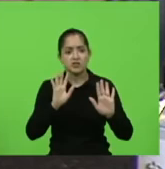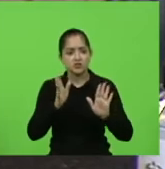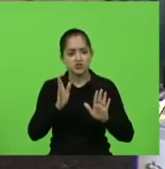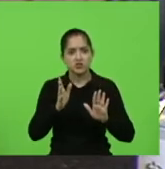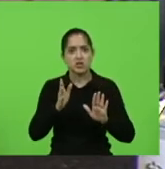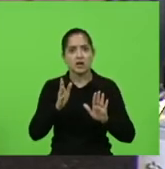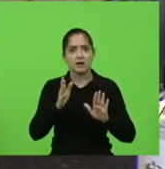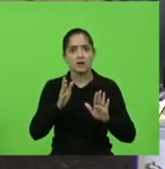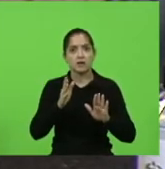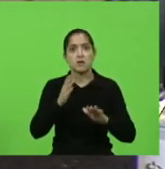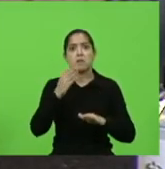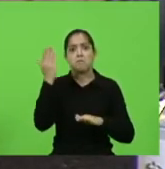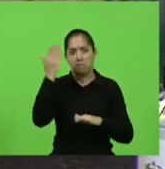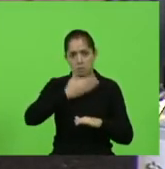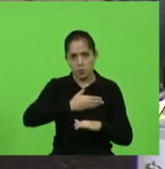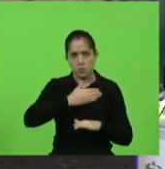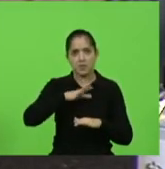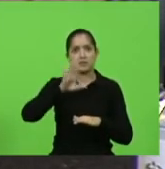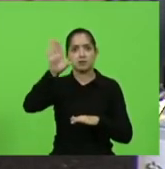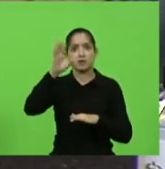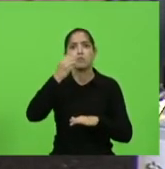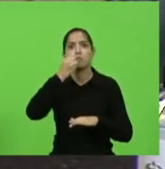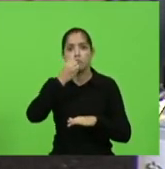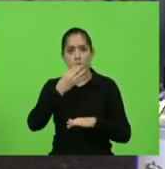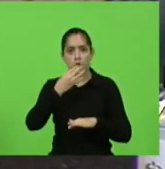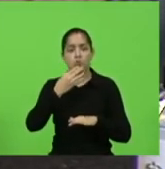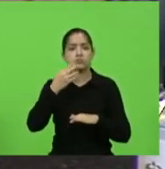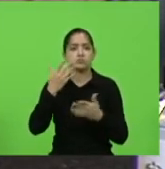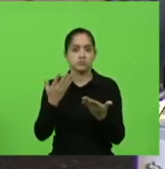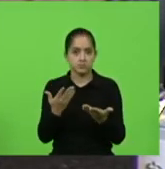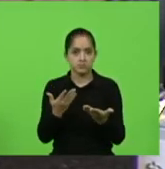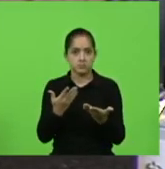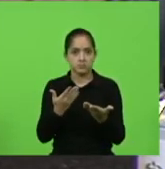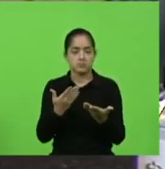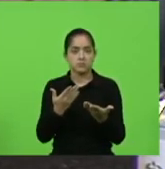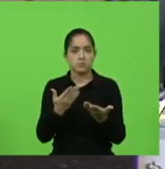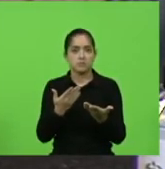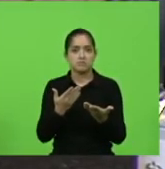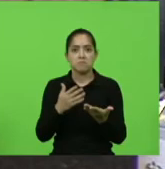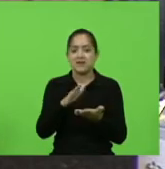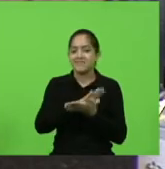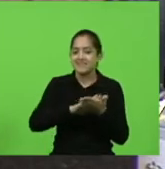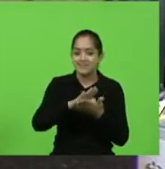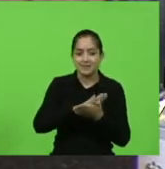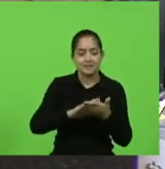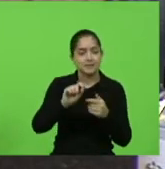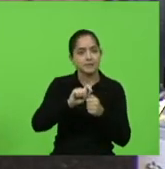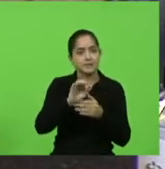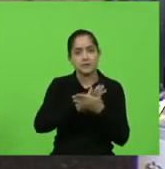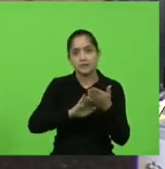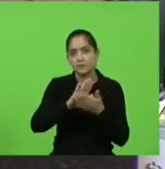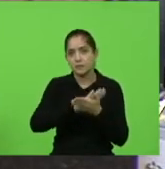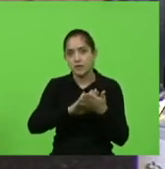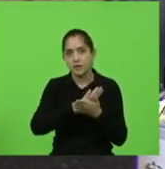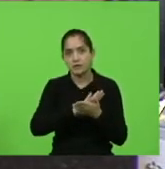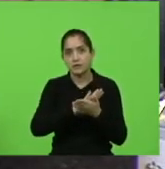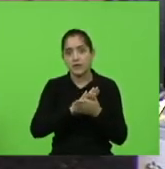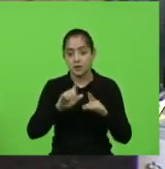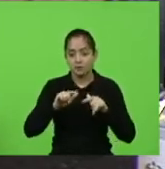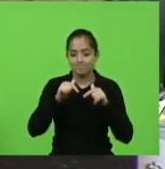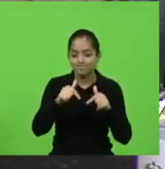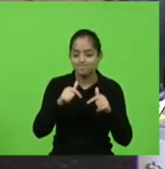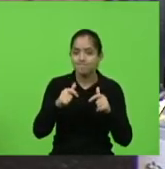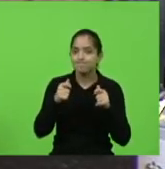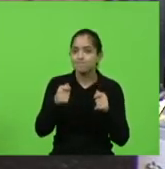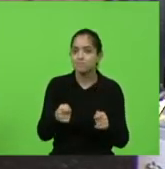bons de promessa, eu conheço, tenho histórico. Não tinha nada. E aí, se nós não nos posicionar firme,